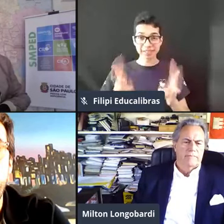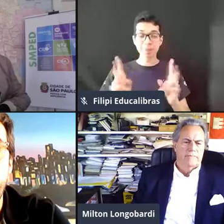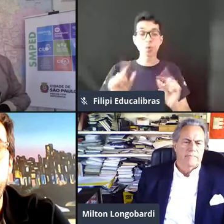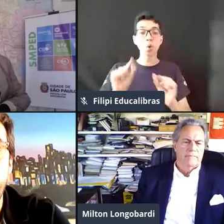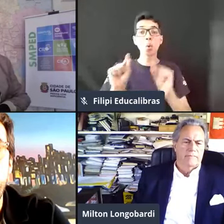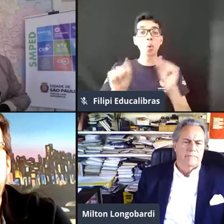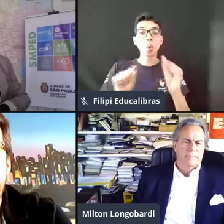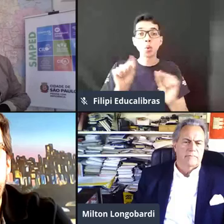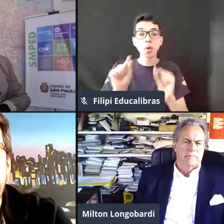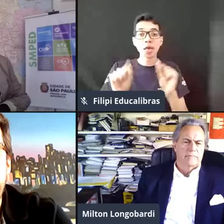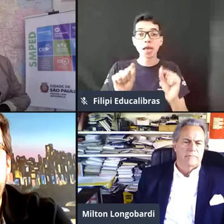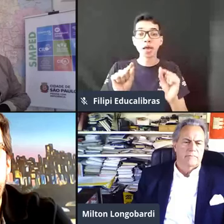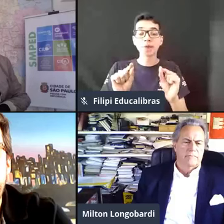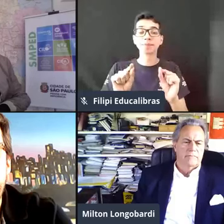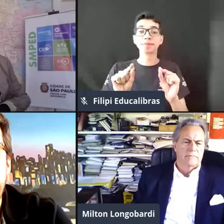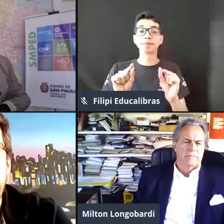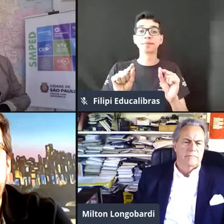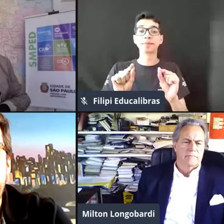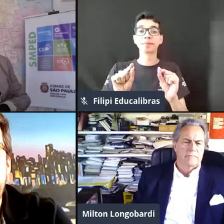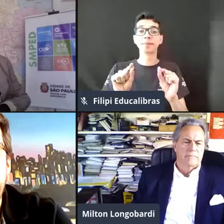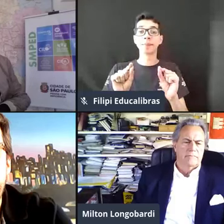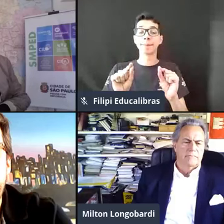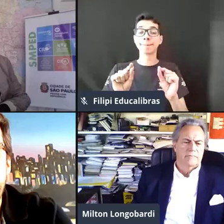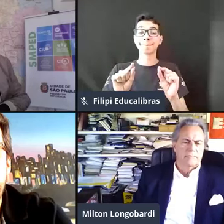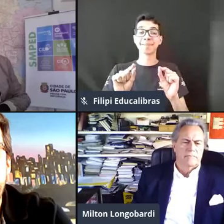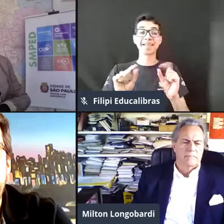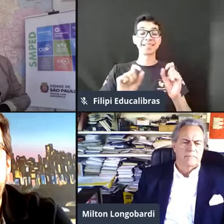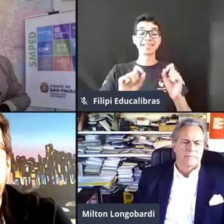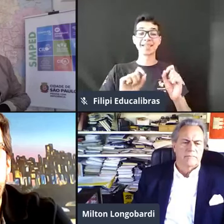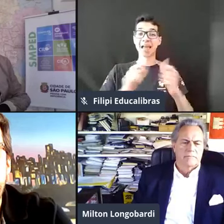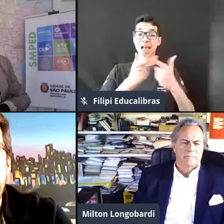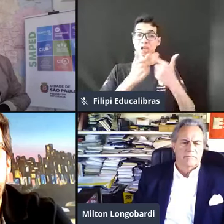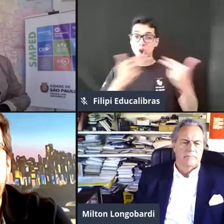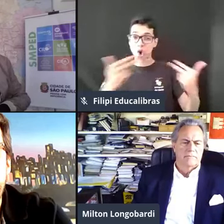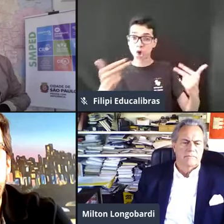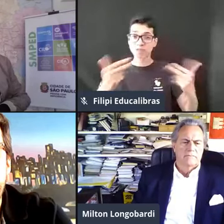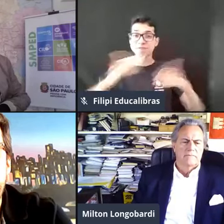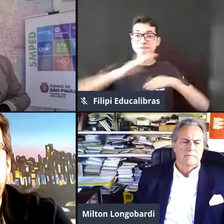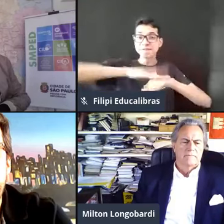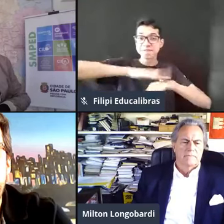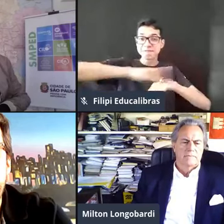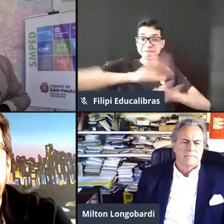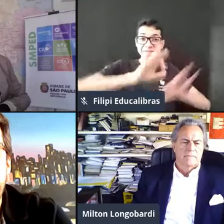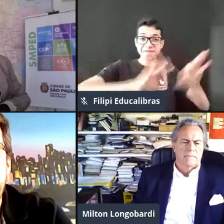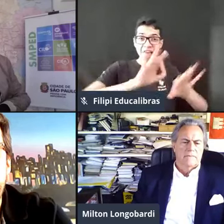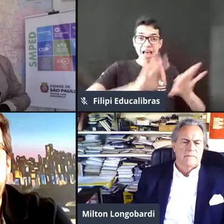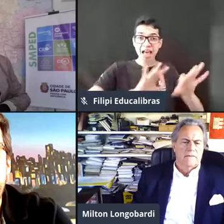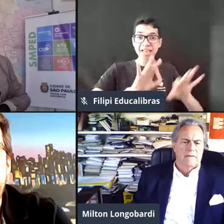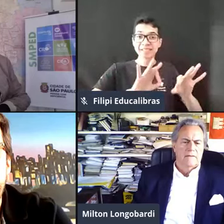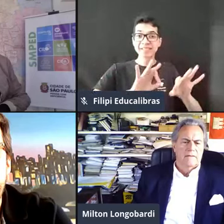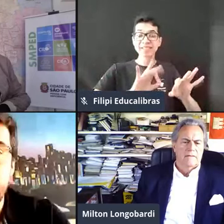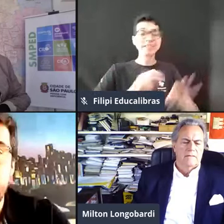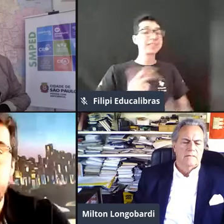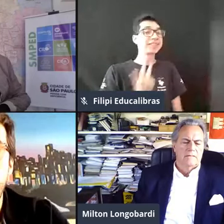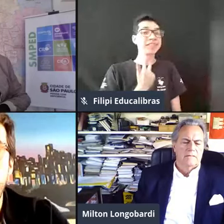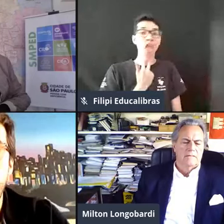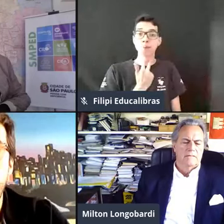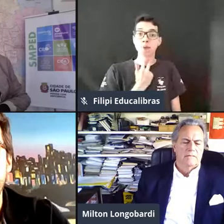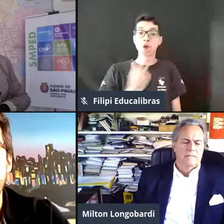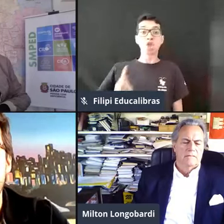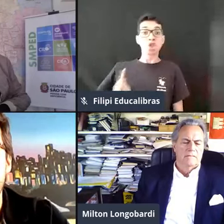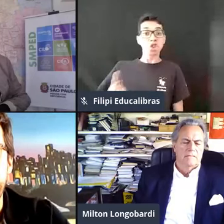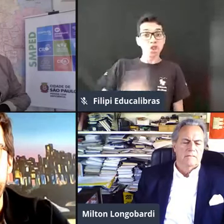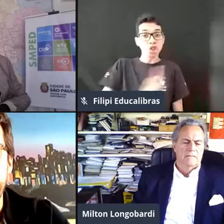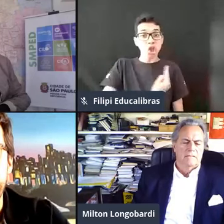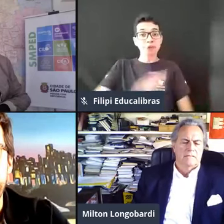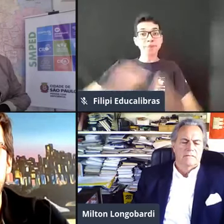E para esse momento onde a solidariedade, onde o ser humano, como coletivo, também enxergue